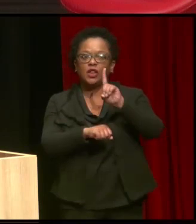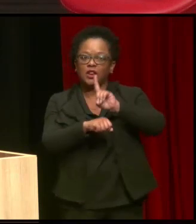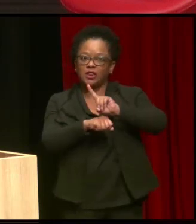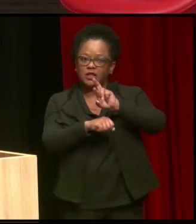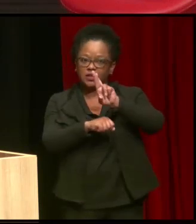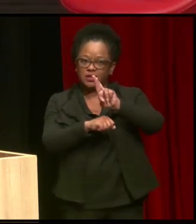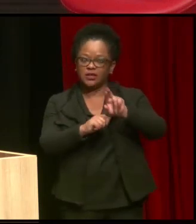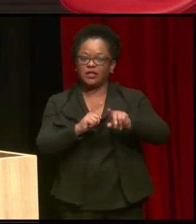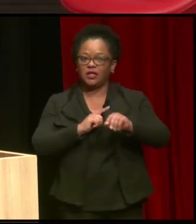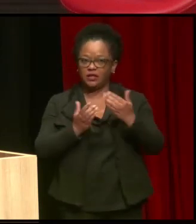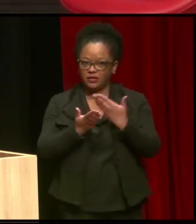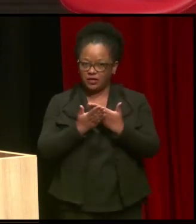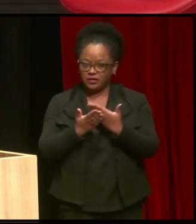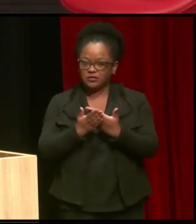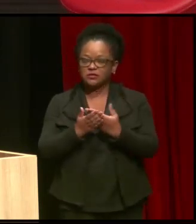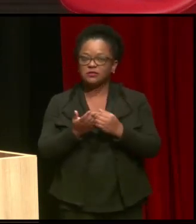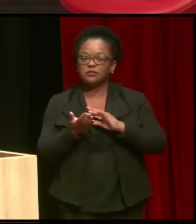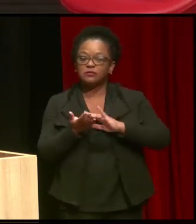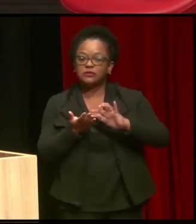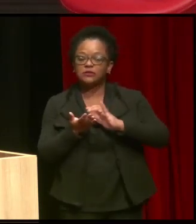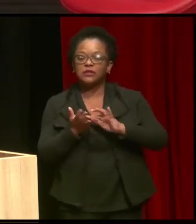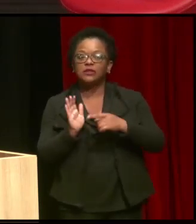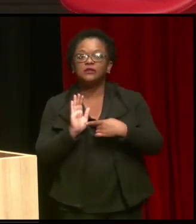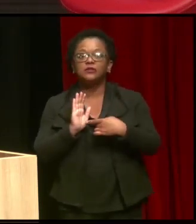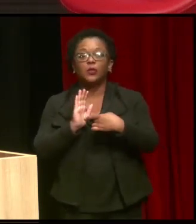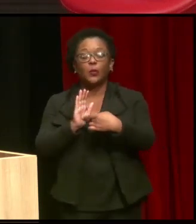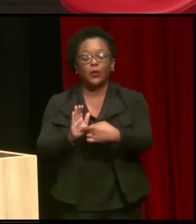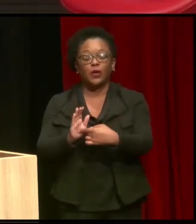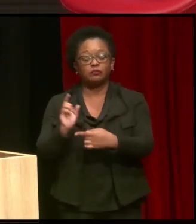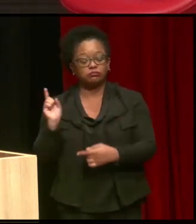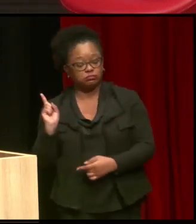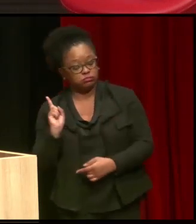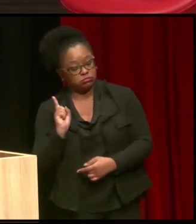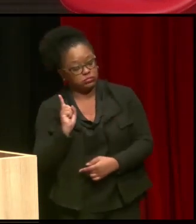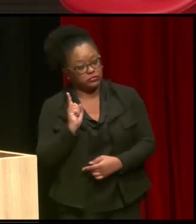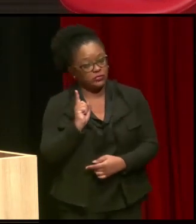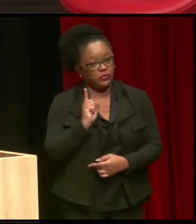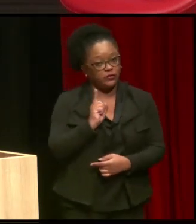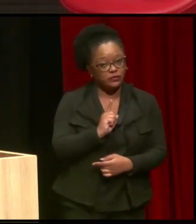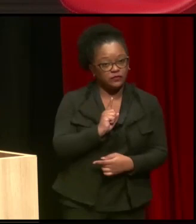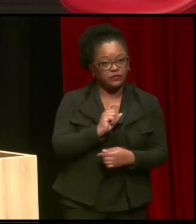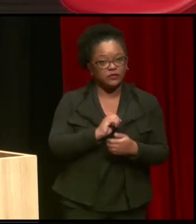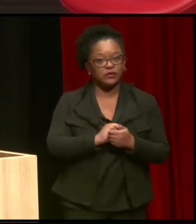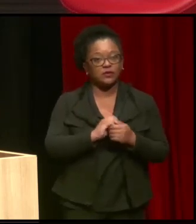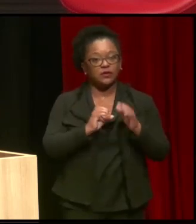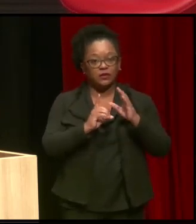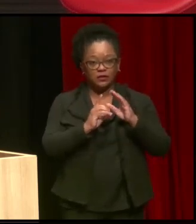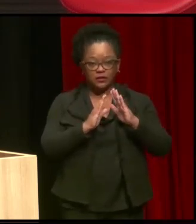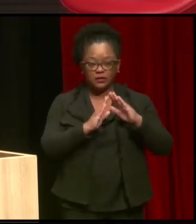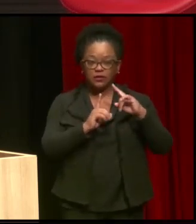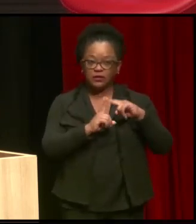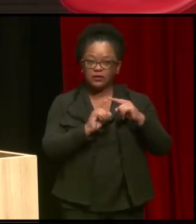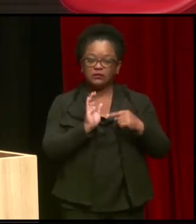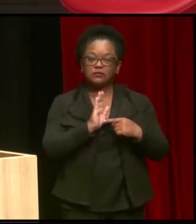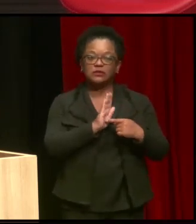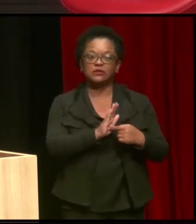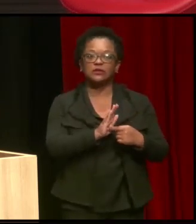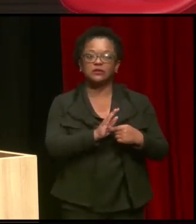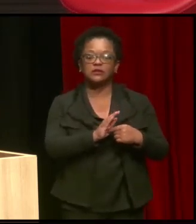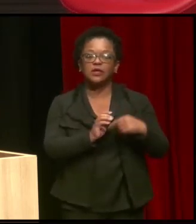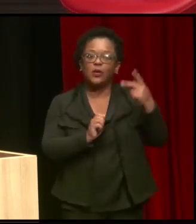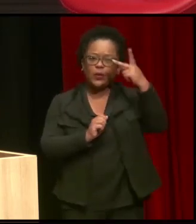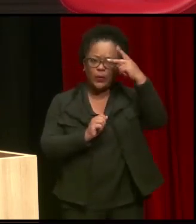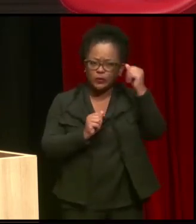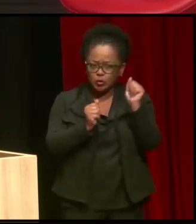para ele os textos e tal, né? Ele vem para a capela, vem para o culto, vem para a devoção, E lá na frente, geralmente um de nós senta com